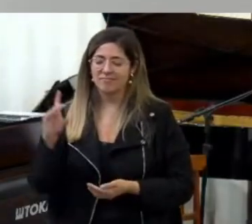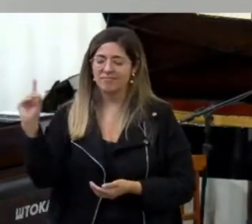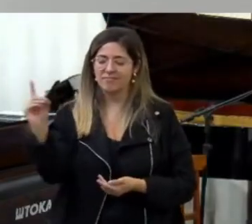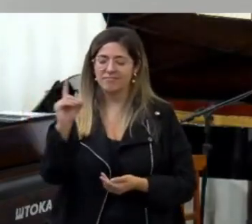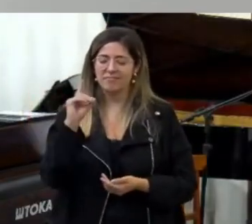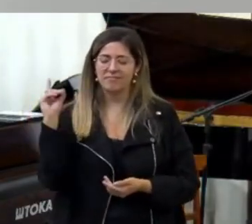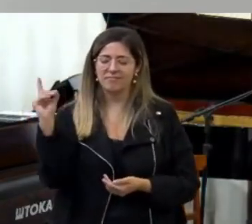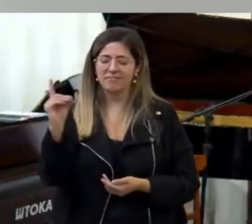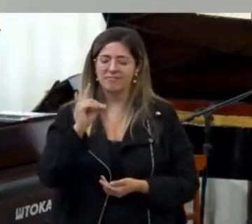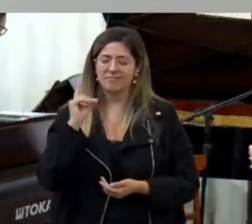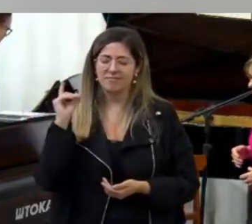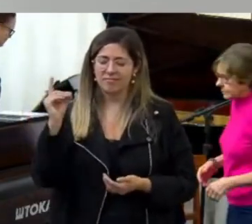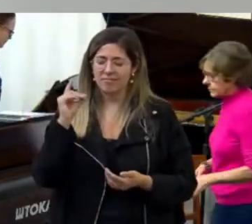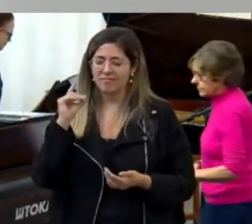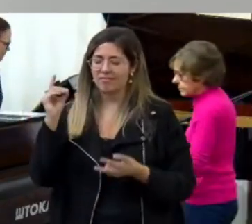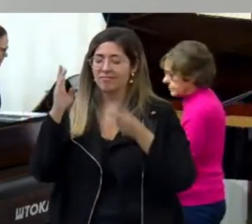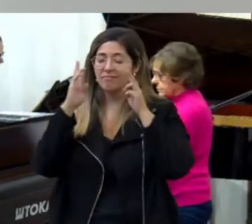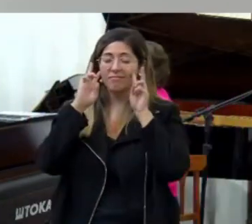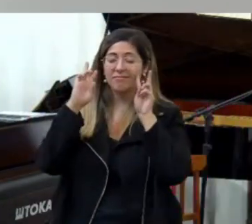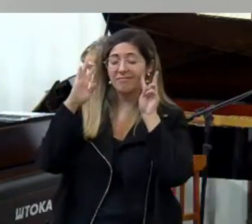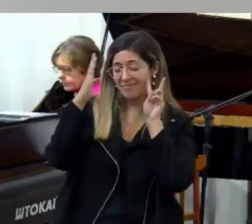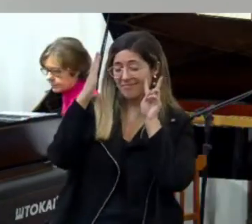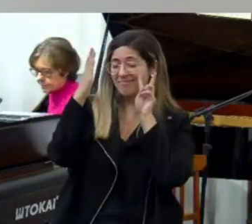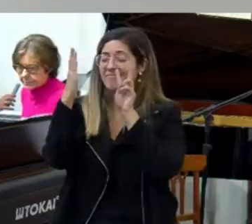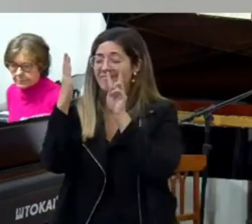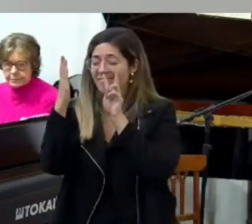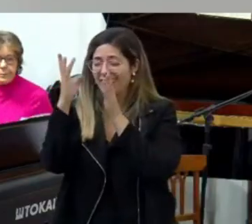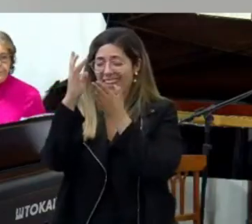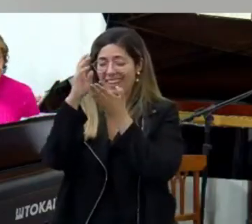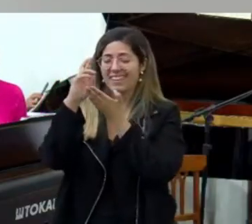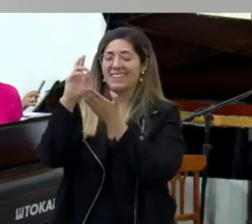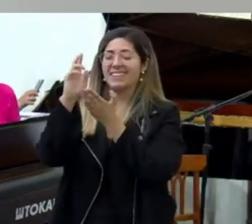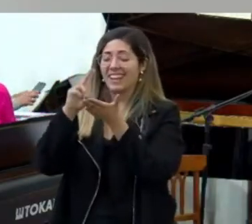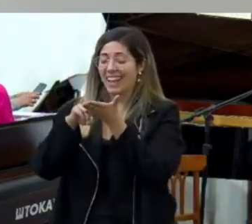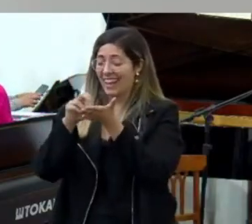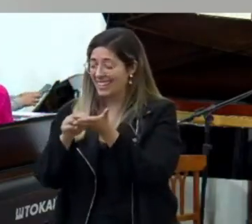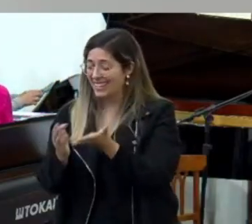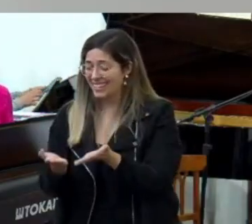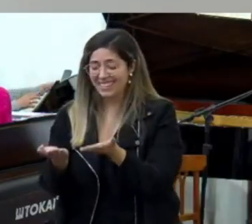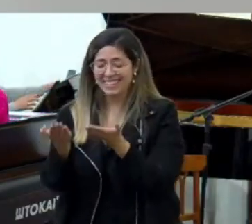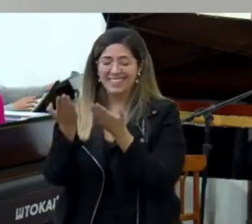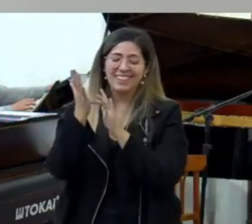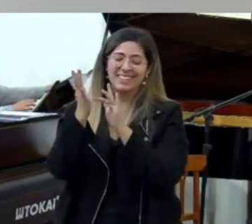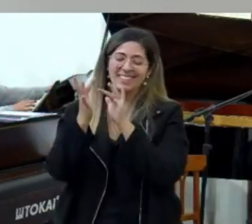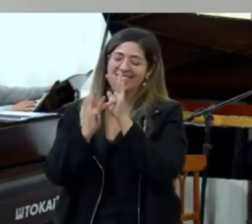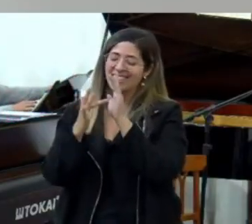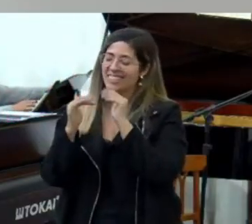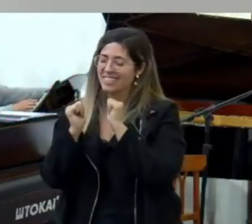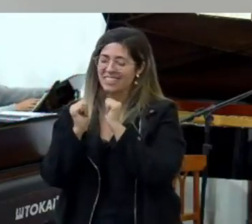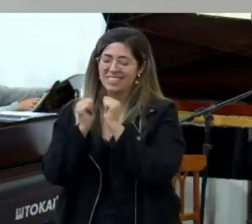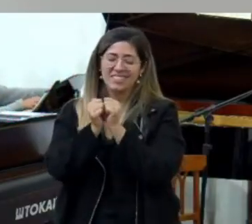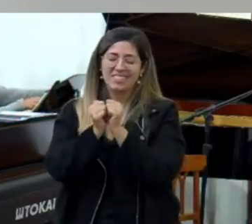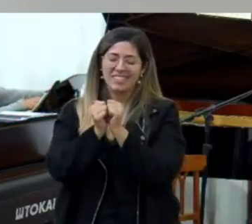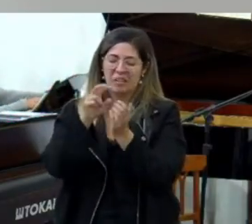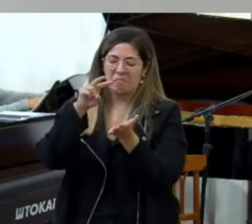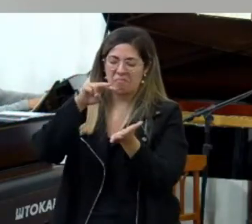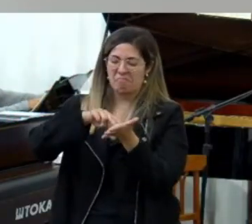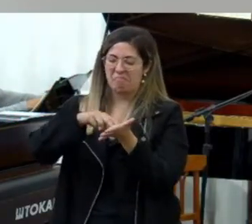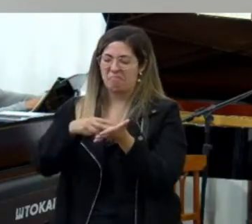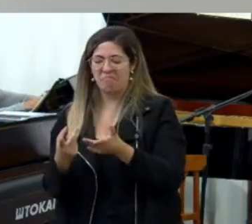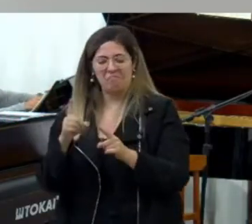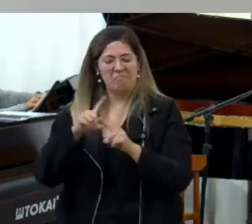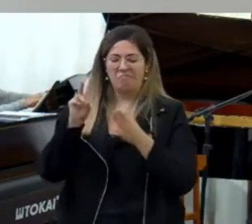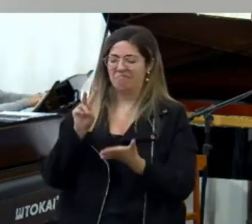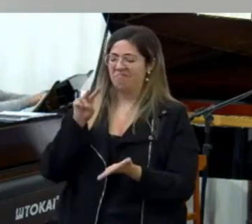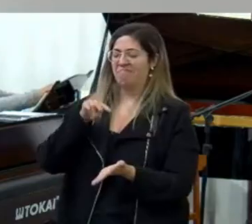Davi contemplava o Messias glorificado ao seu lado, para que não fosse abalado,